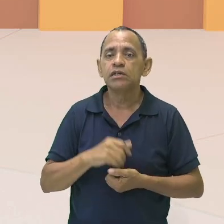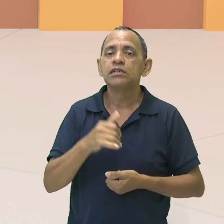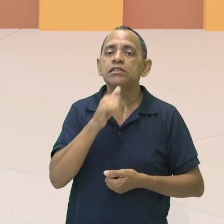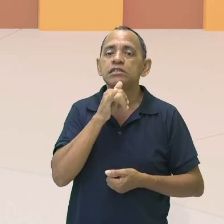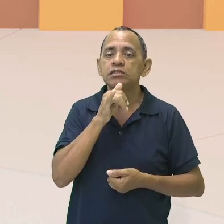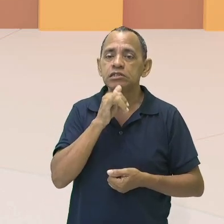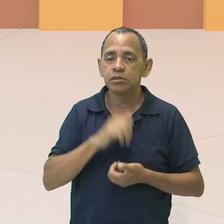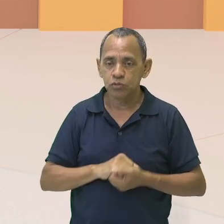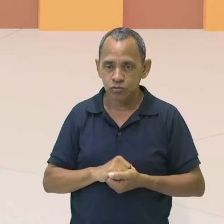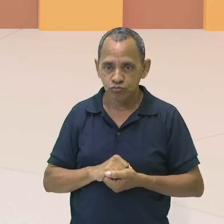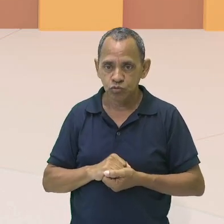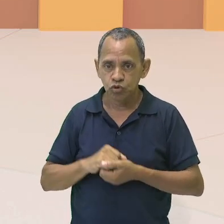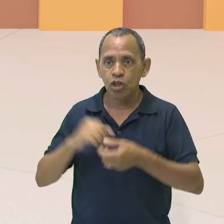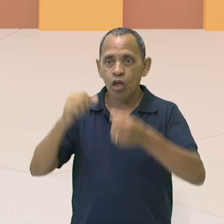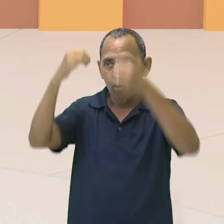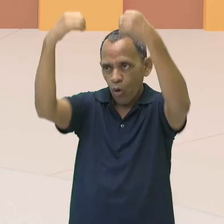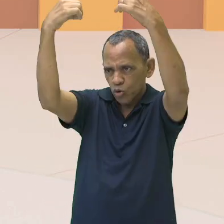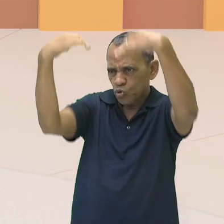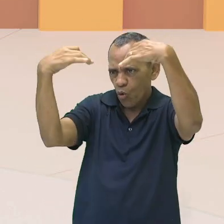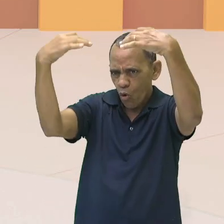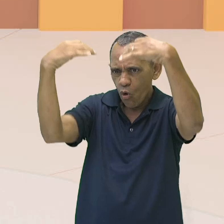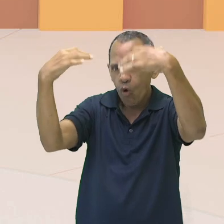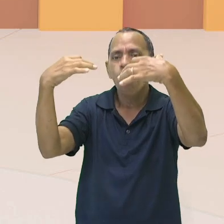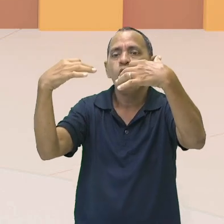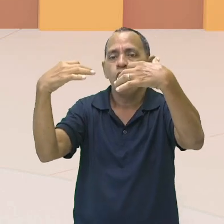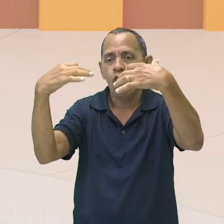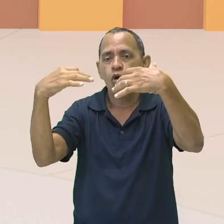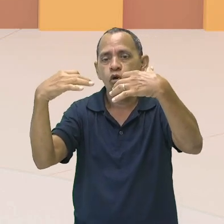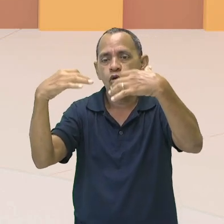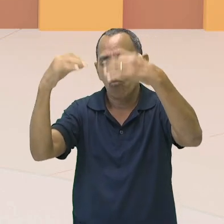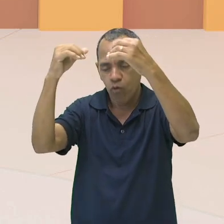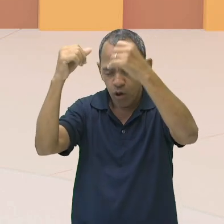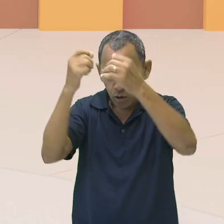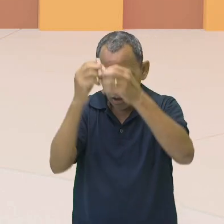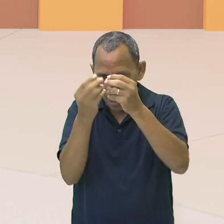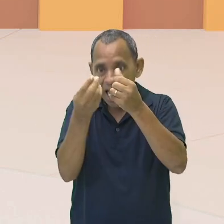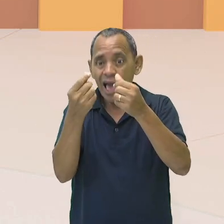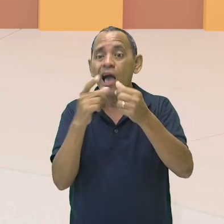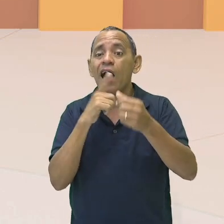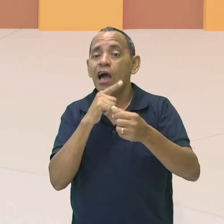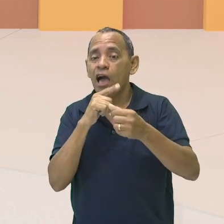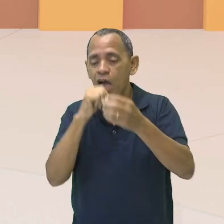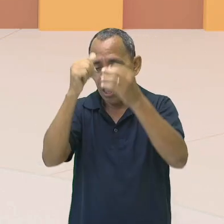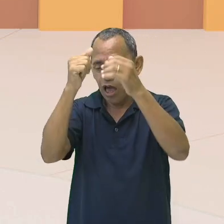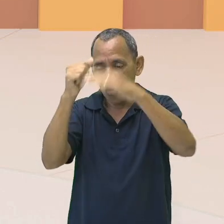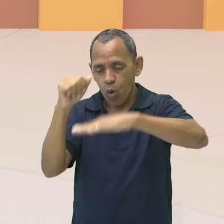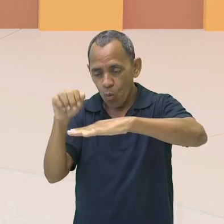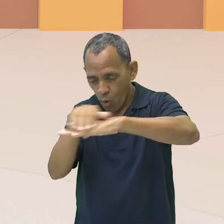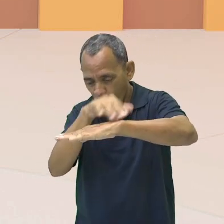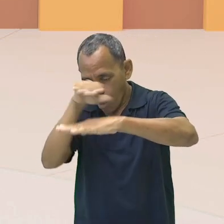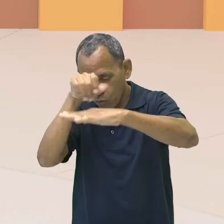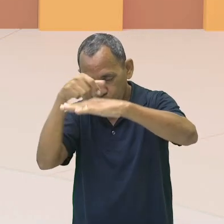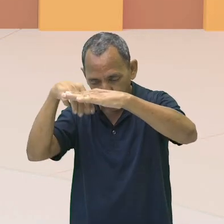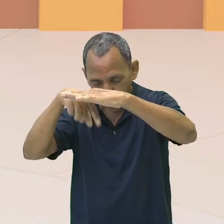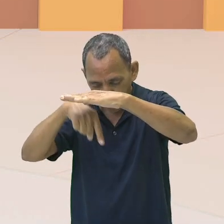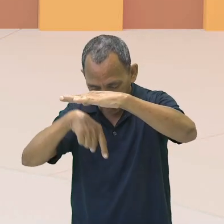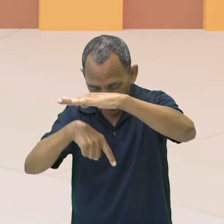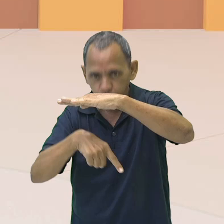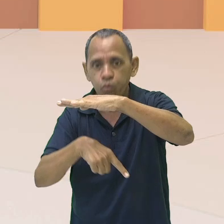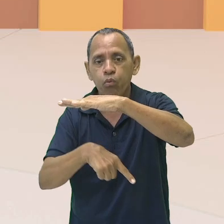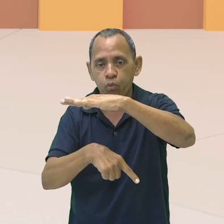químicas todas entram no solo, vão para o lençol freático e acaba prejudicando tudo. Então, também é um problema aí a ser conferido. A gente também